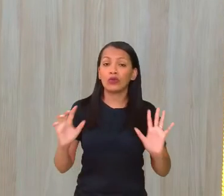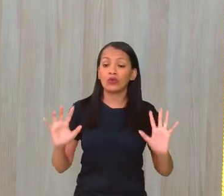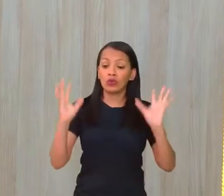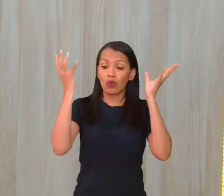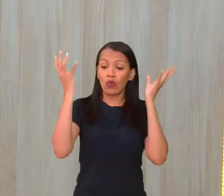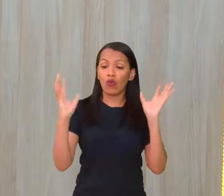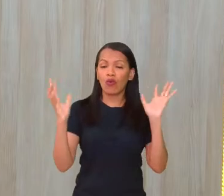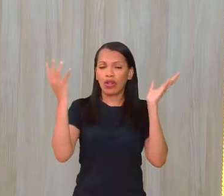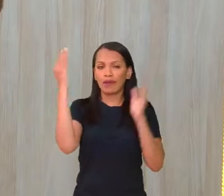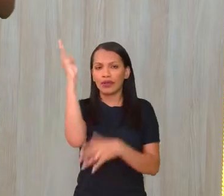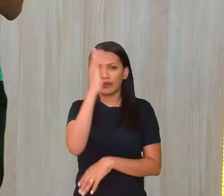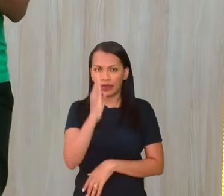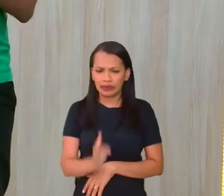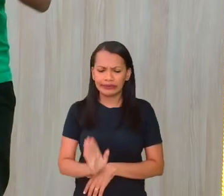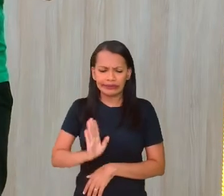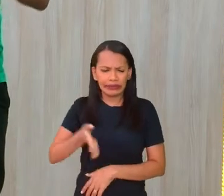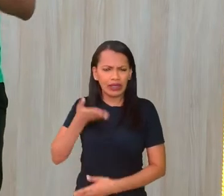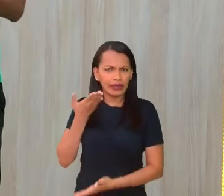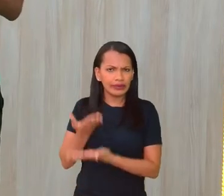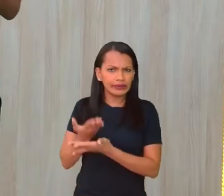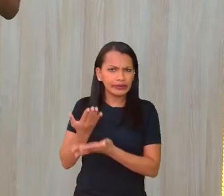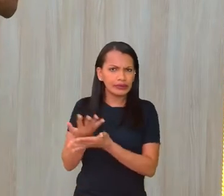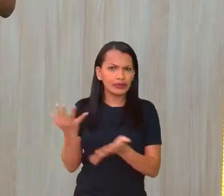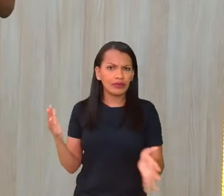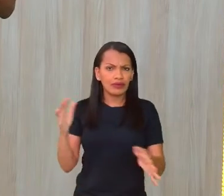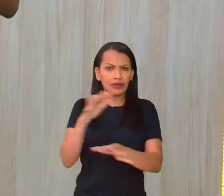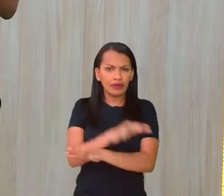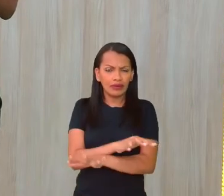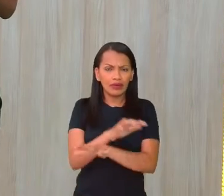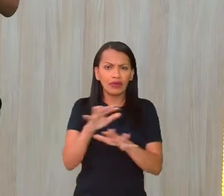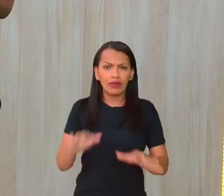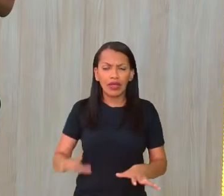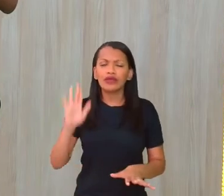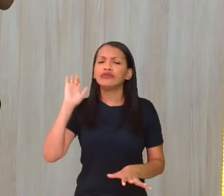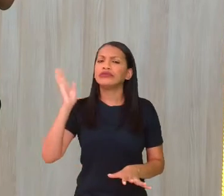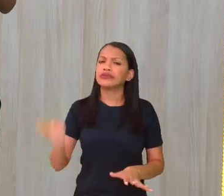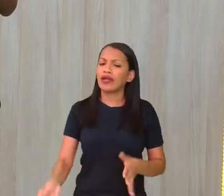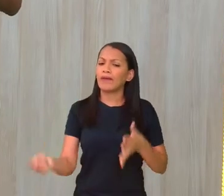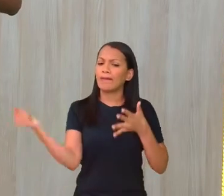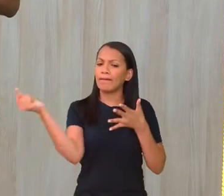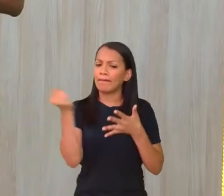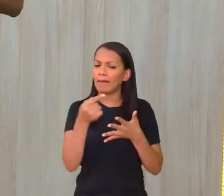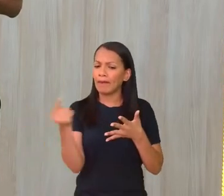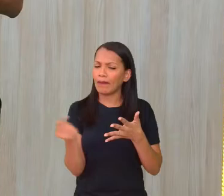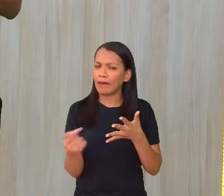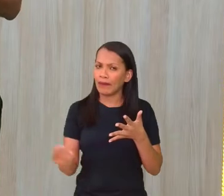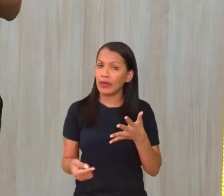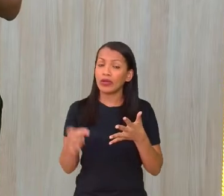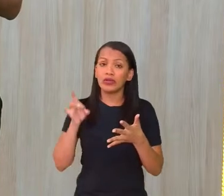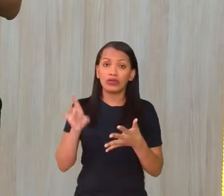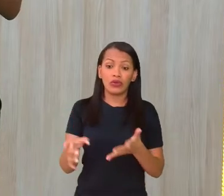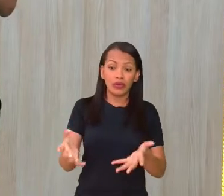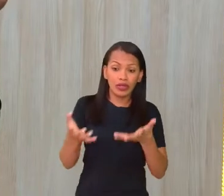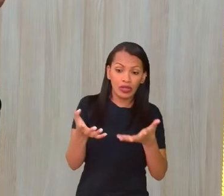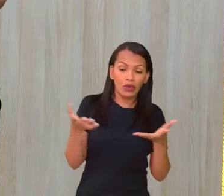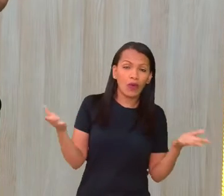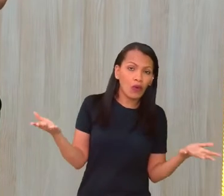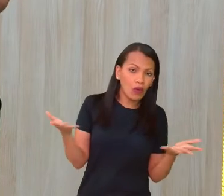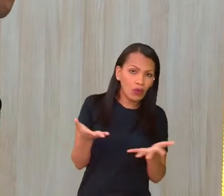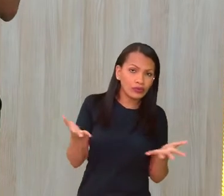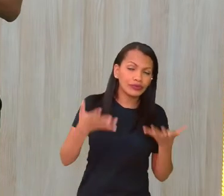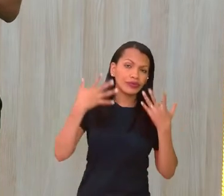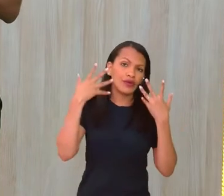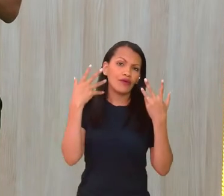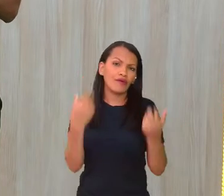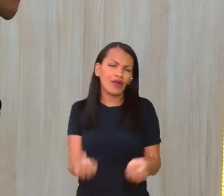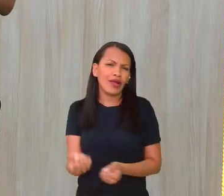uso desses biomas, tá? E em alguma medida a gente já tocou nesse ponto aí de forma geral. Só que hoje a gente vai